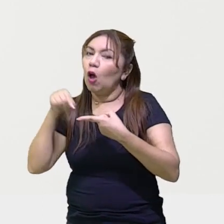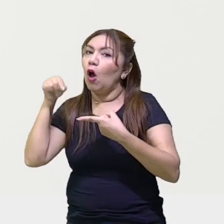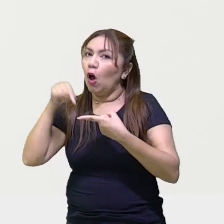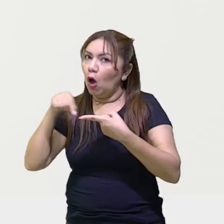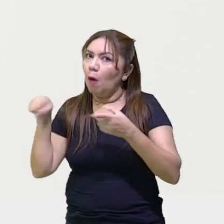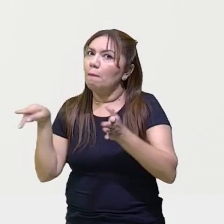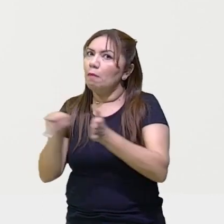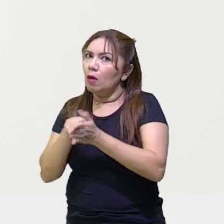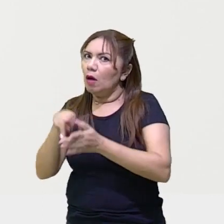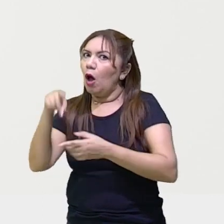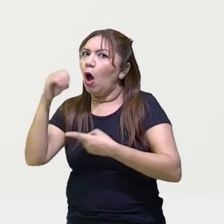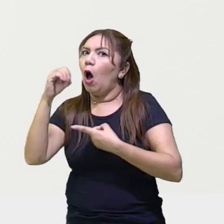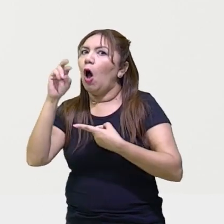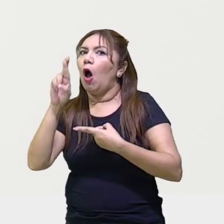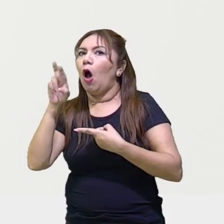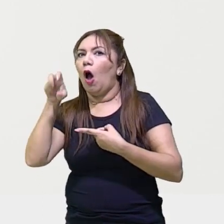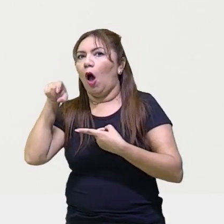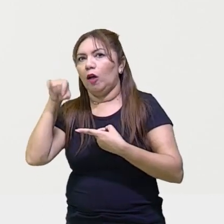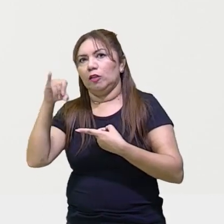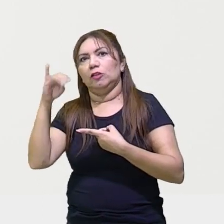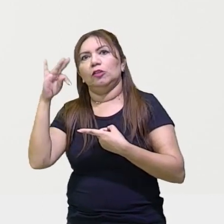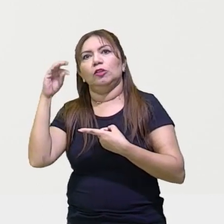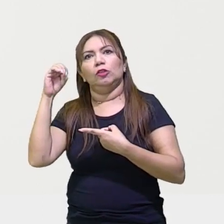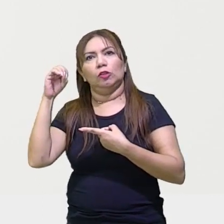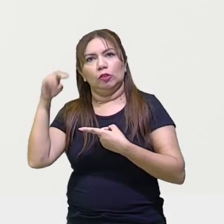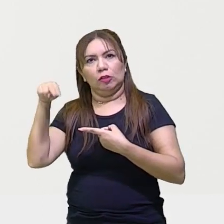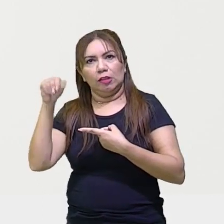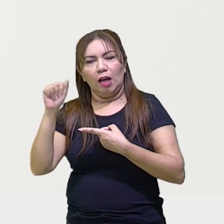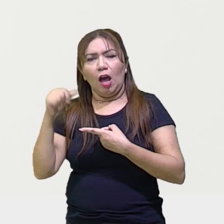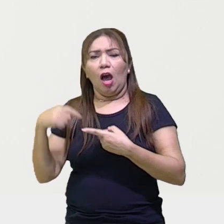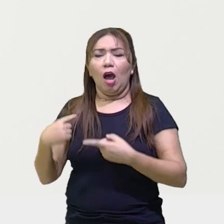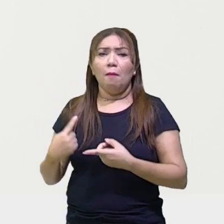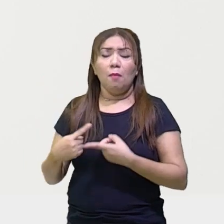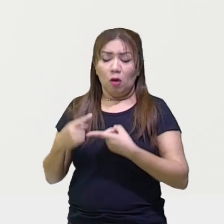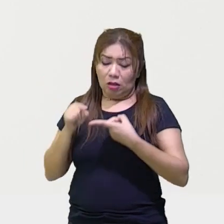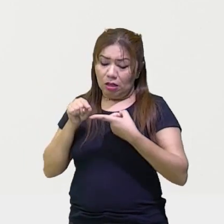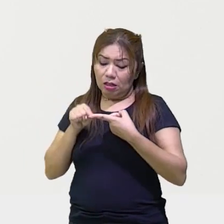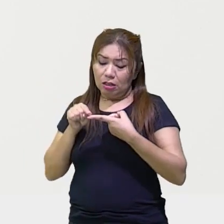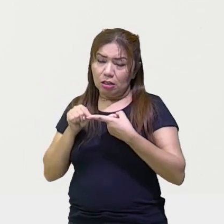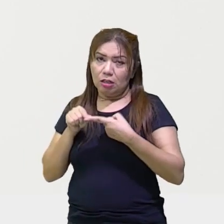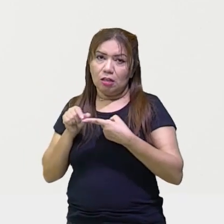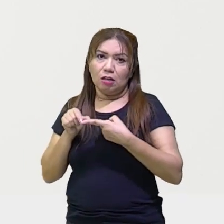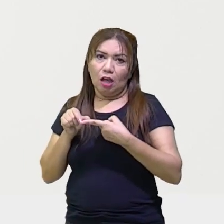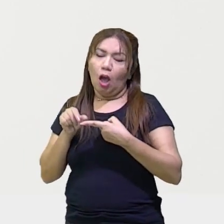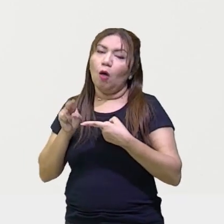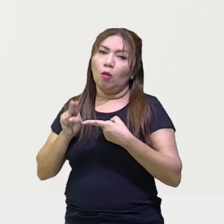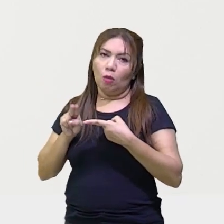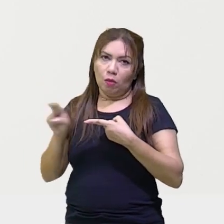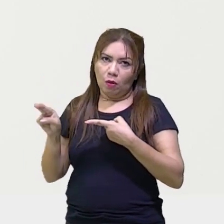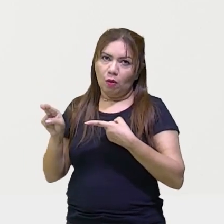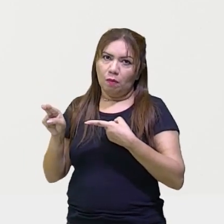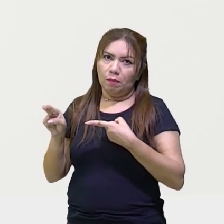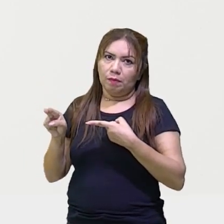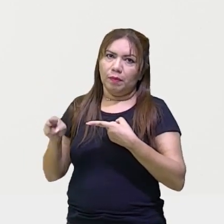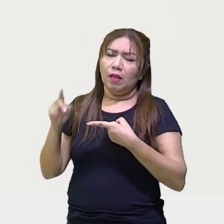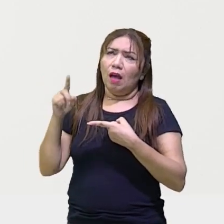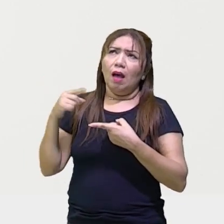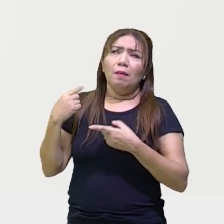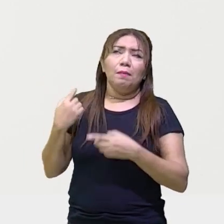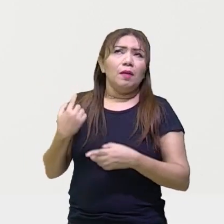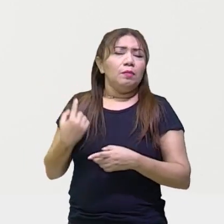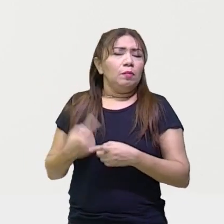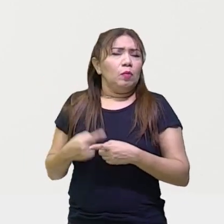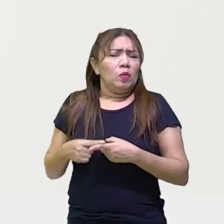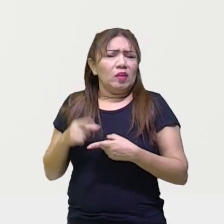oxítonas, certo? Isso é fato. Por quê, professora? Porque estão na última sílaba. Isso eu já descobri. Só que por que elas